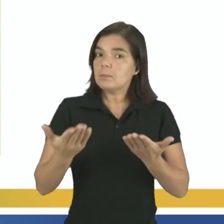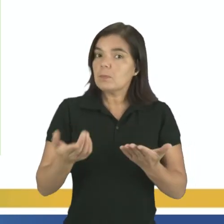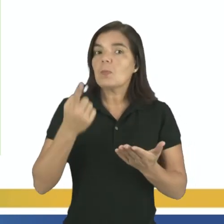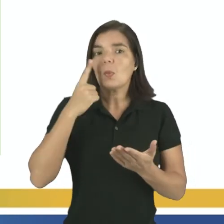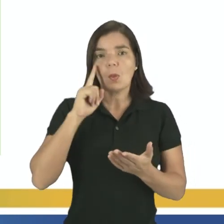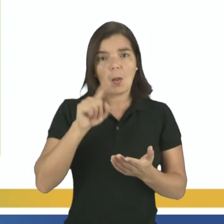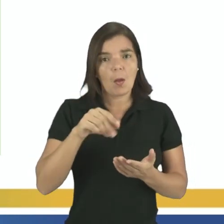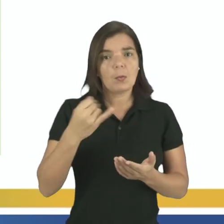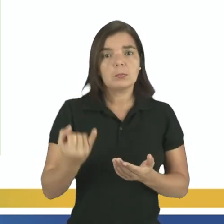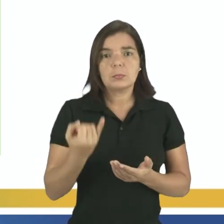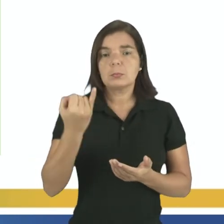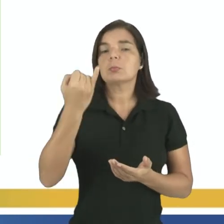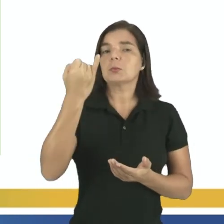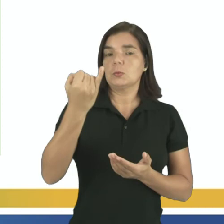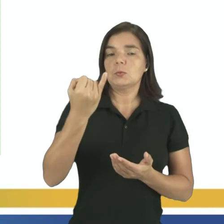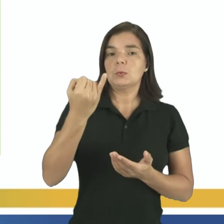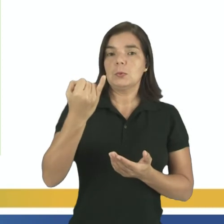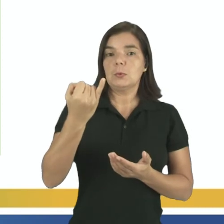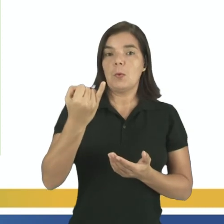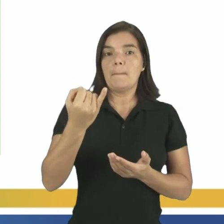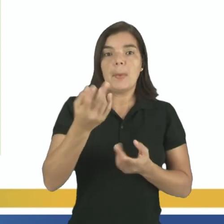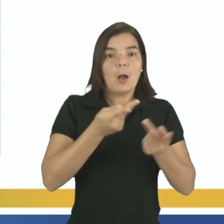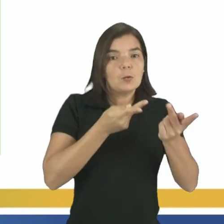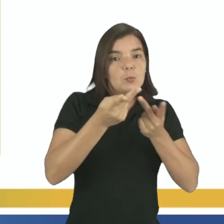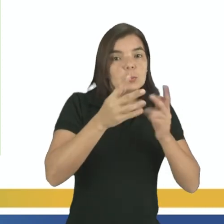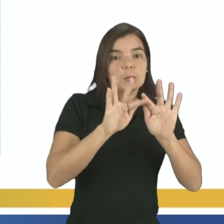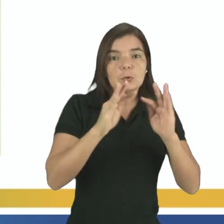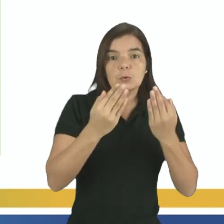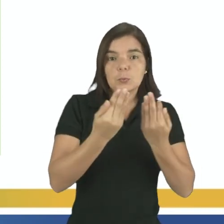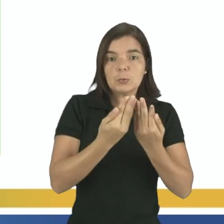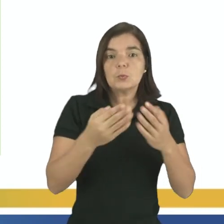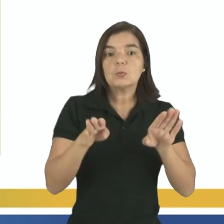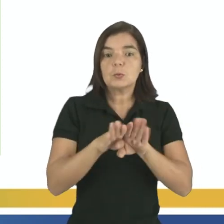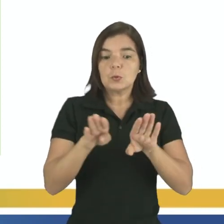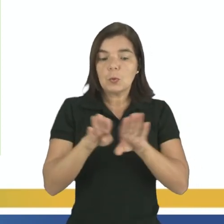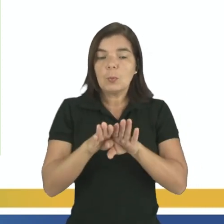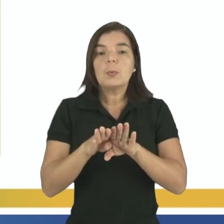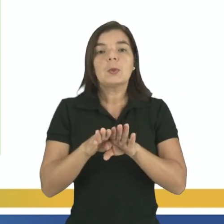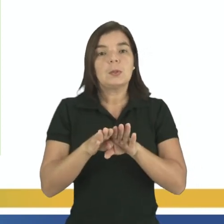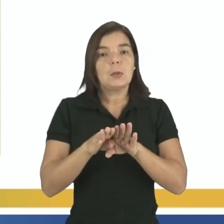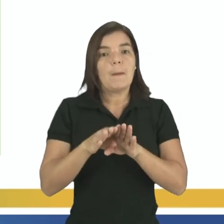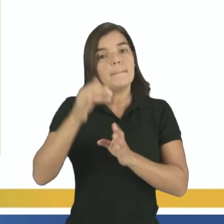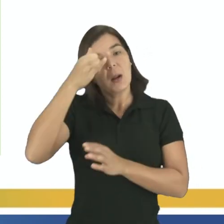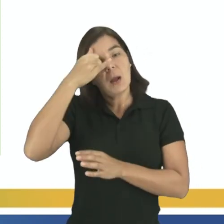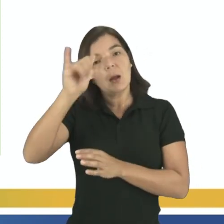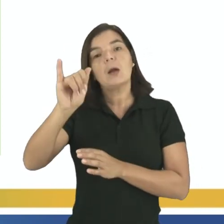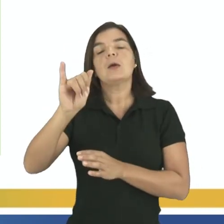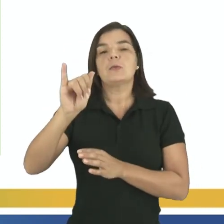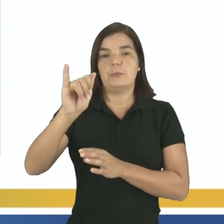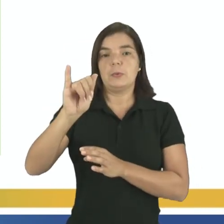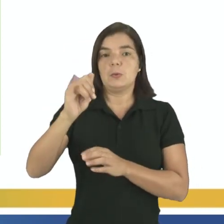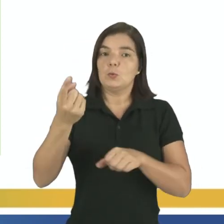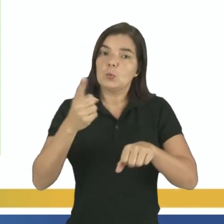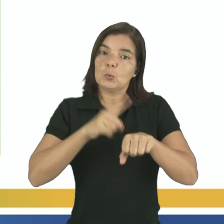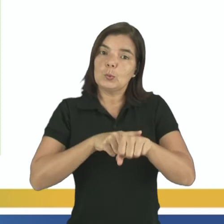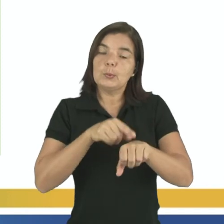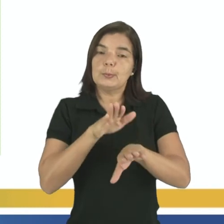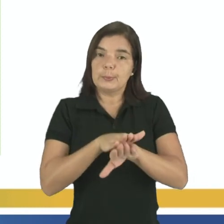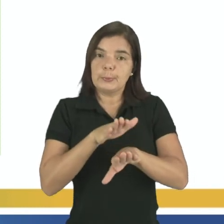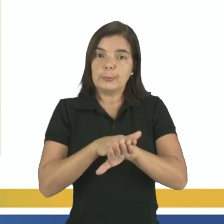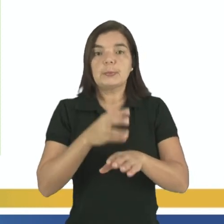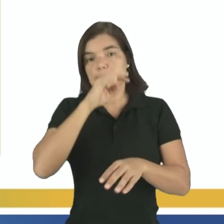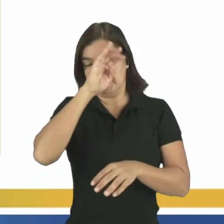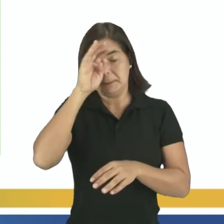ela é importantíssima tanto para o planejamento familiar, quanto para prevenir infecções